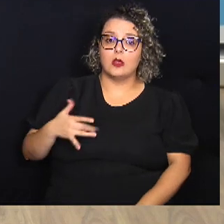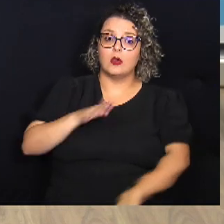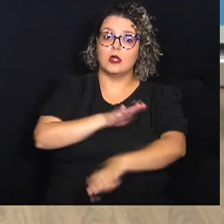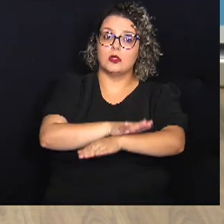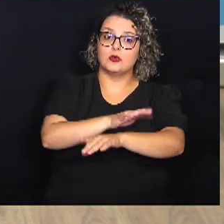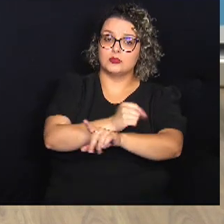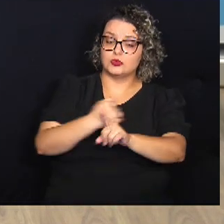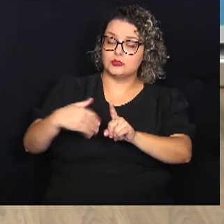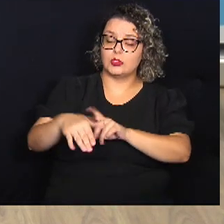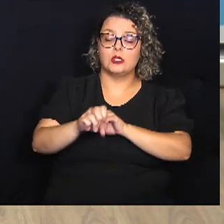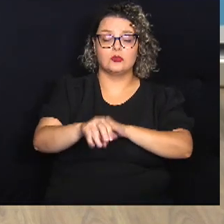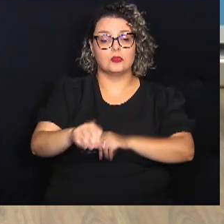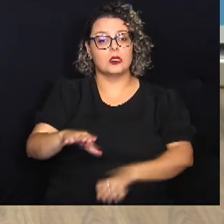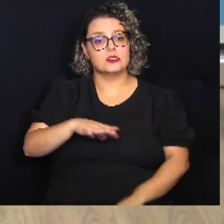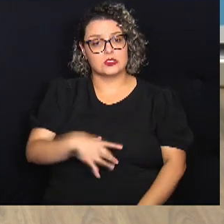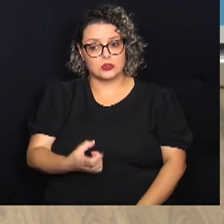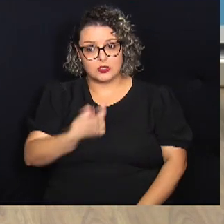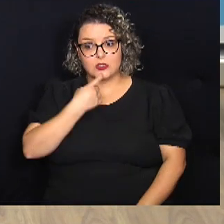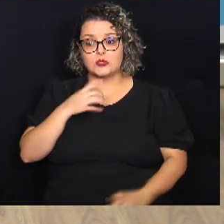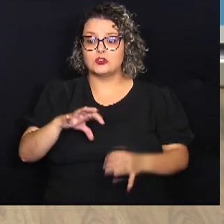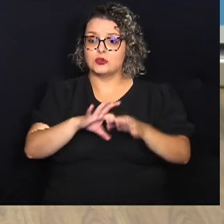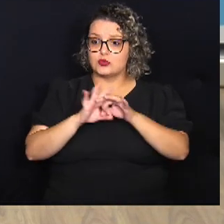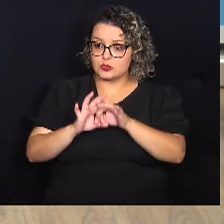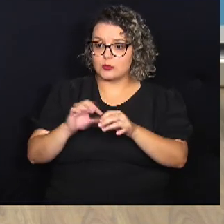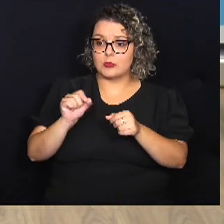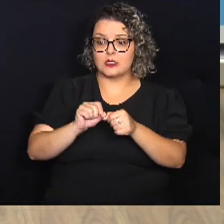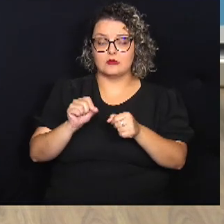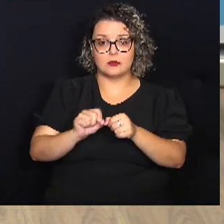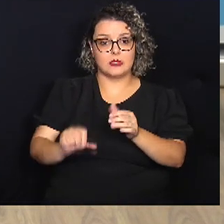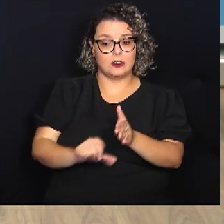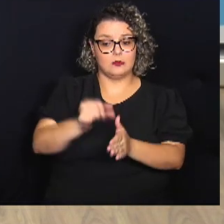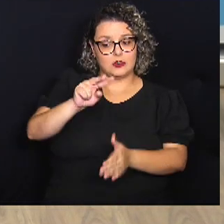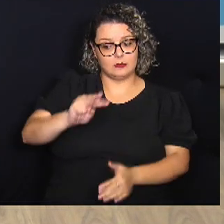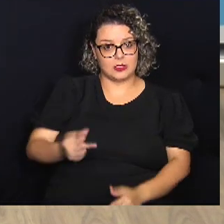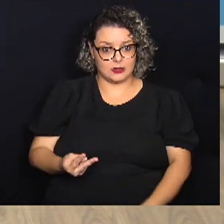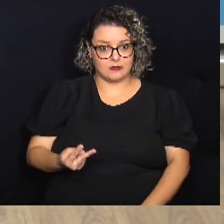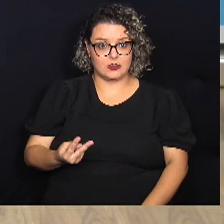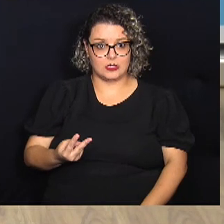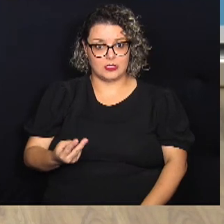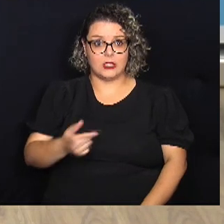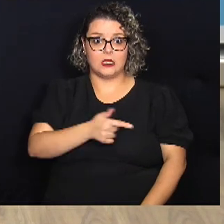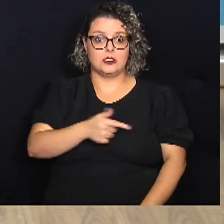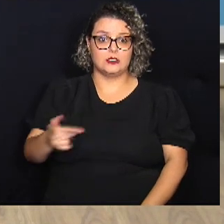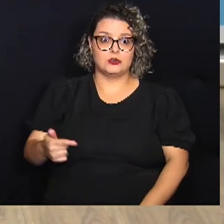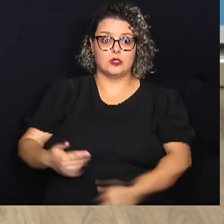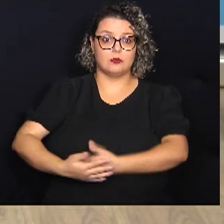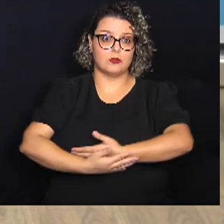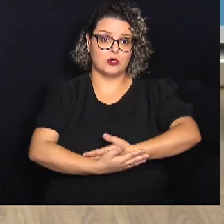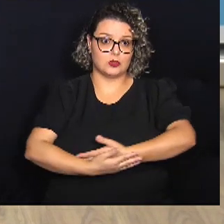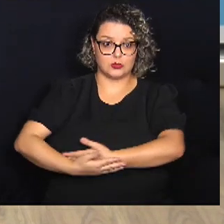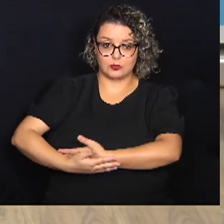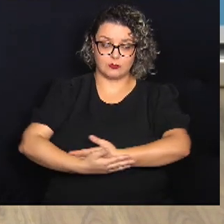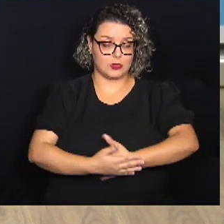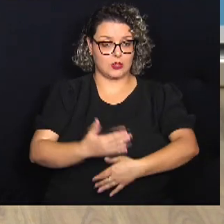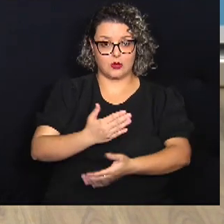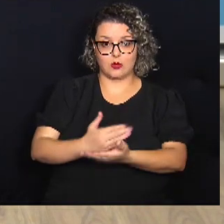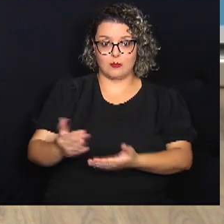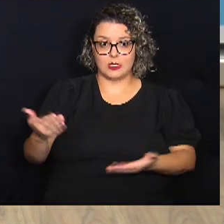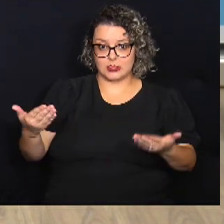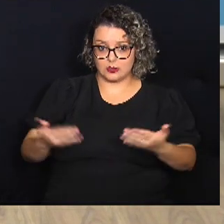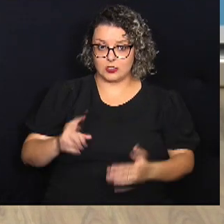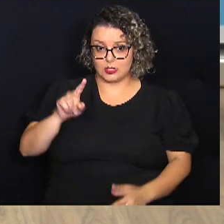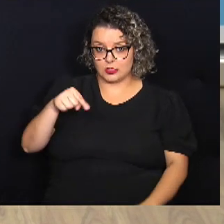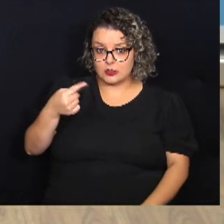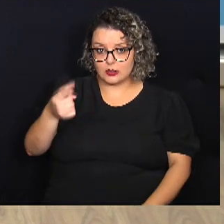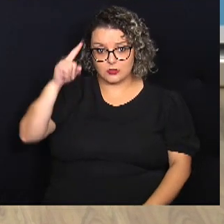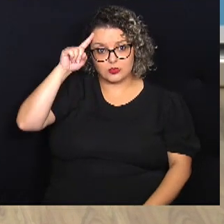e educação em Campinas se unem para realizar pela primeira vez a Semana do Bebê, que começa hoje e vai até o próximo